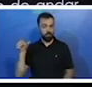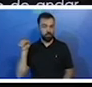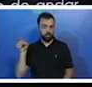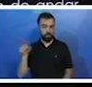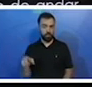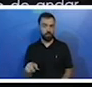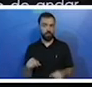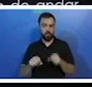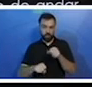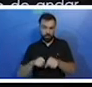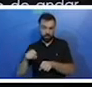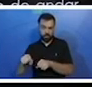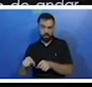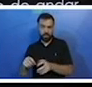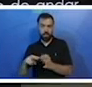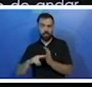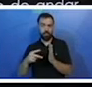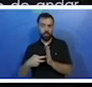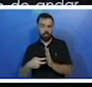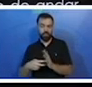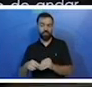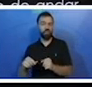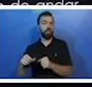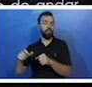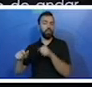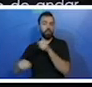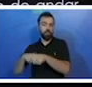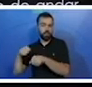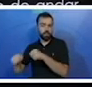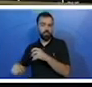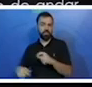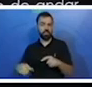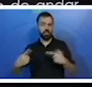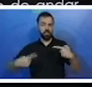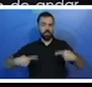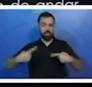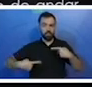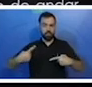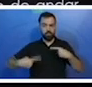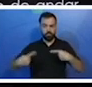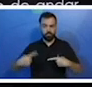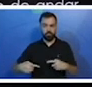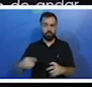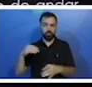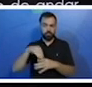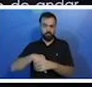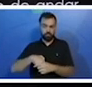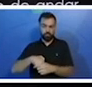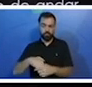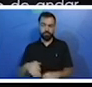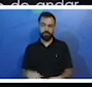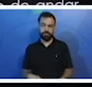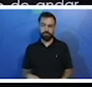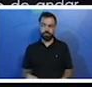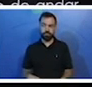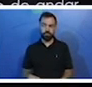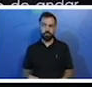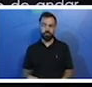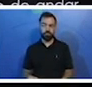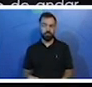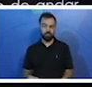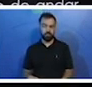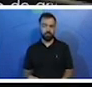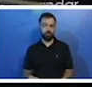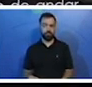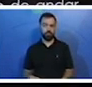que é o andar de bicicleta dentro das competições. Então o ciclismo é um esporte que envolve um atleta e um equipamento, a bicicleta,